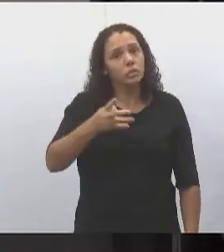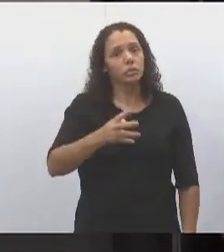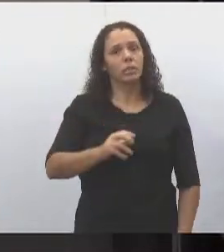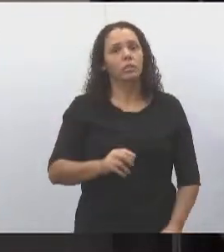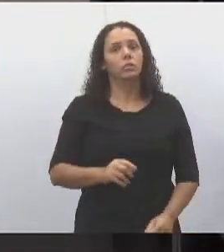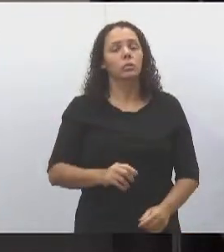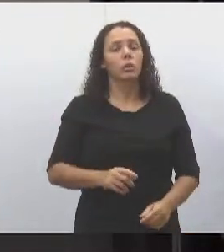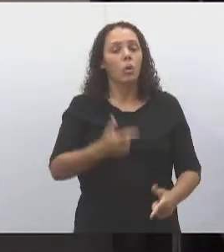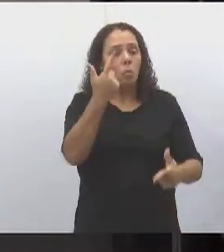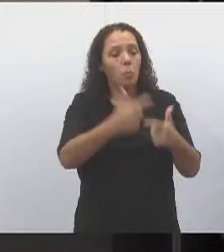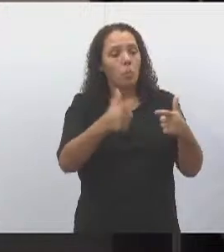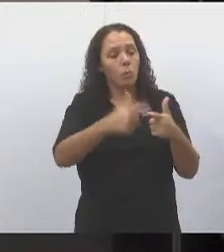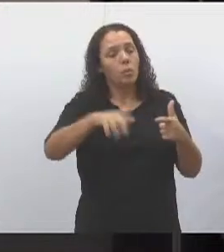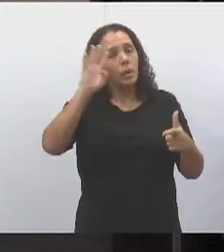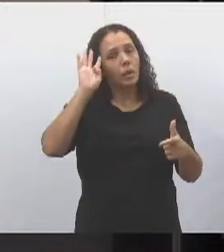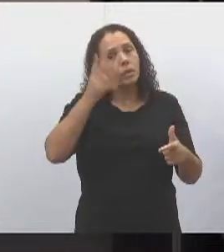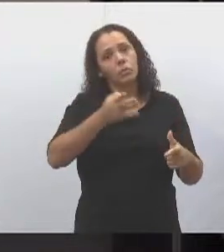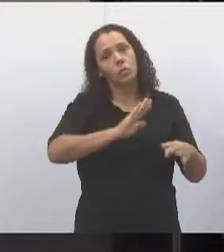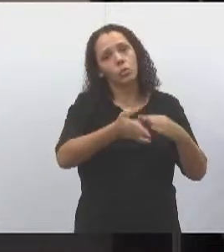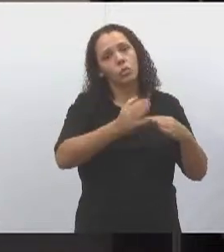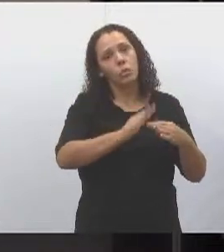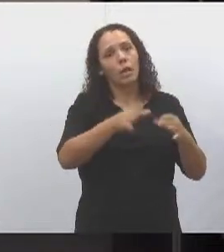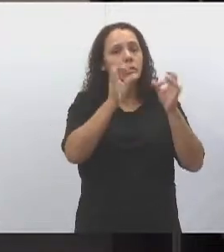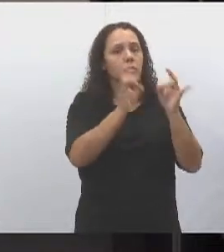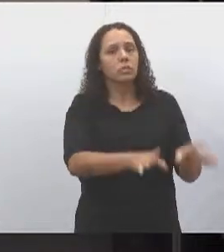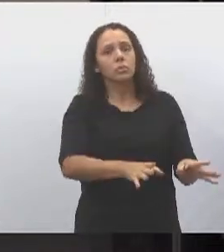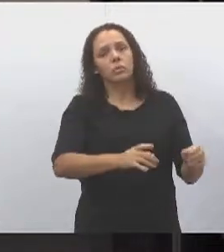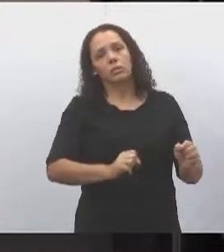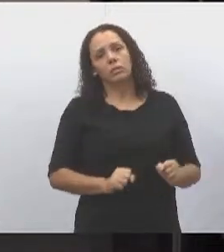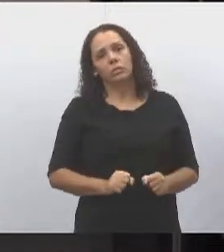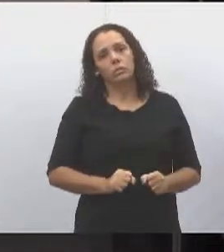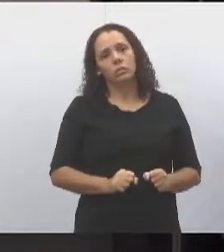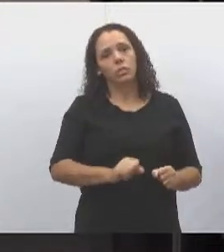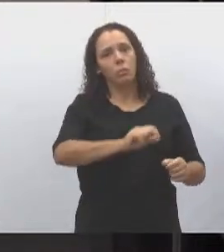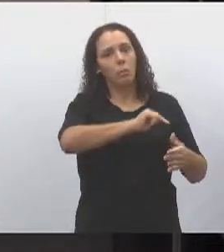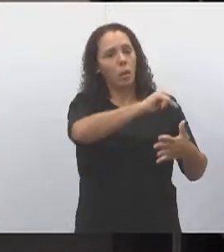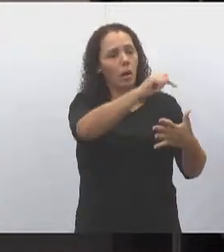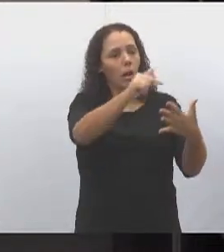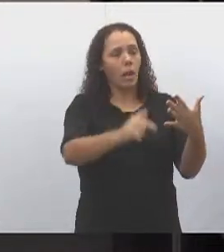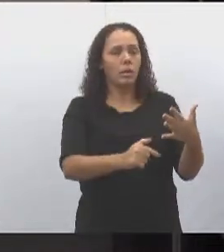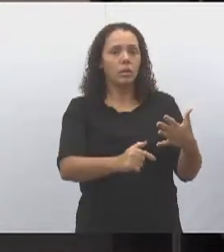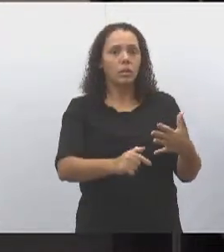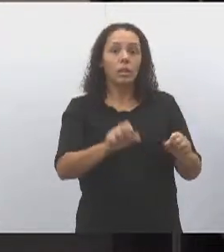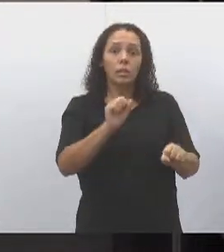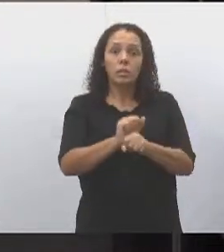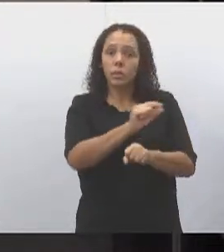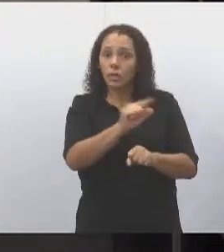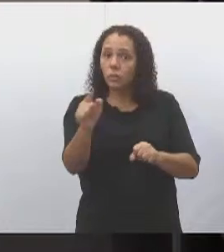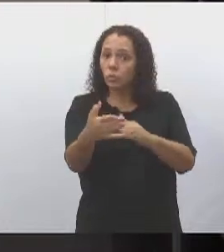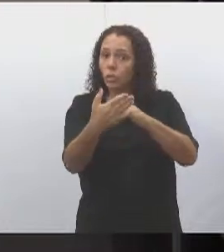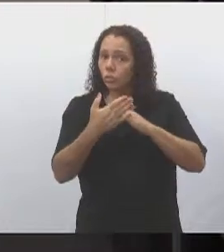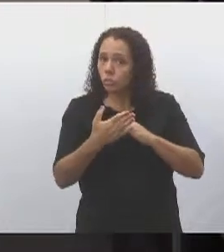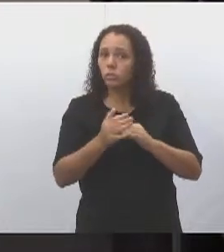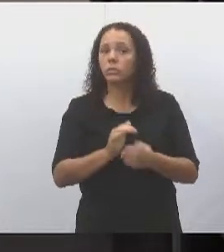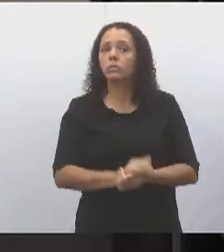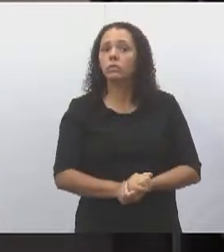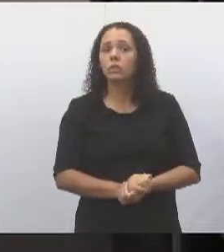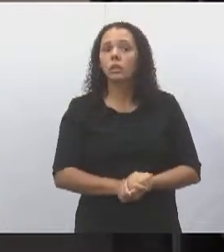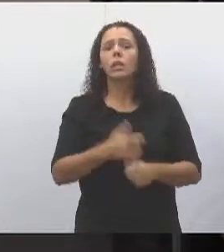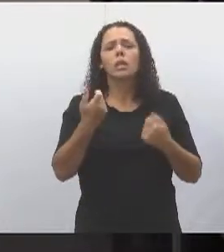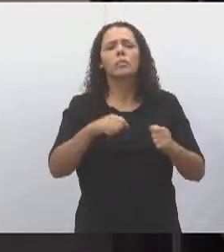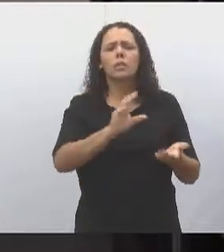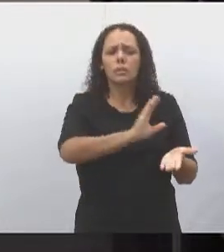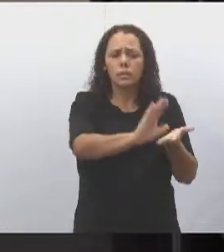é resolver o problema dos bairros que nunca foi resolvido. Irajá, JAL, contamos com vocês aí, e o JAL, vamos, e tem que fazer as